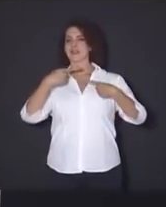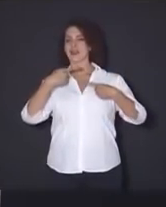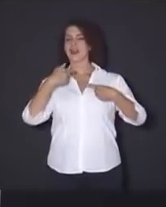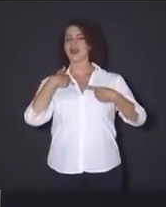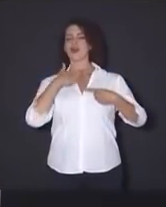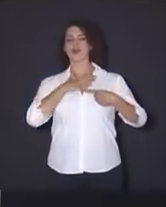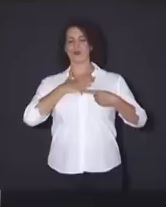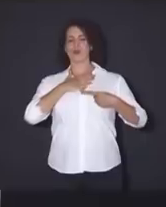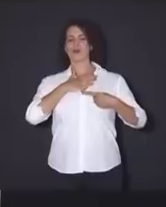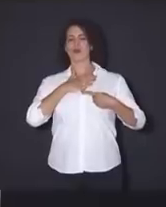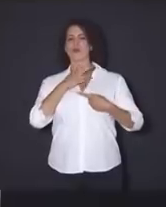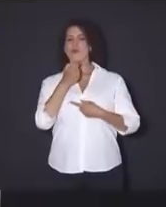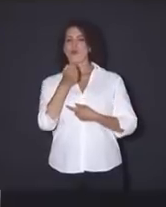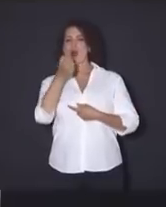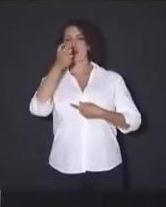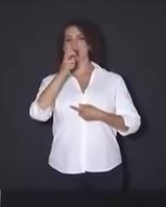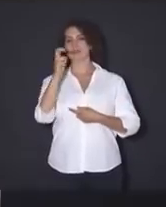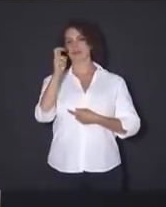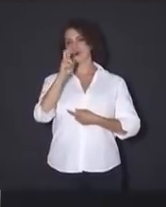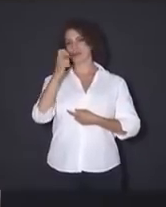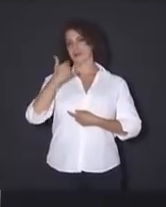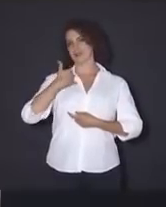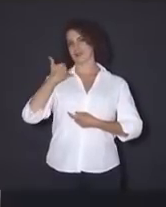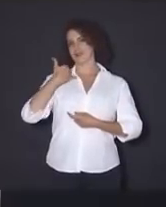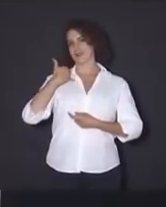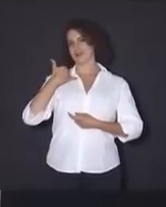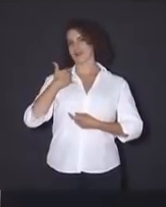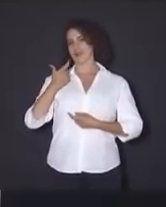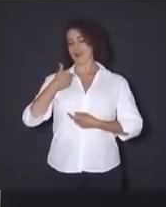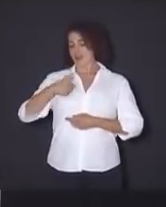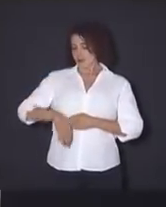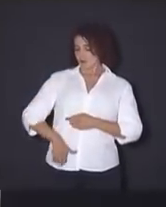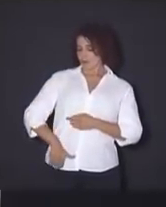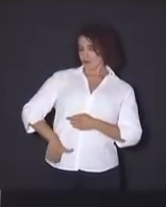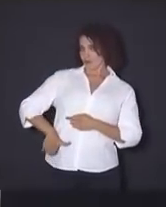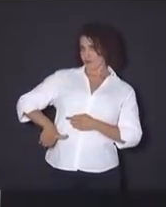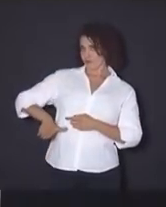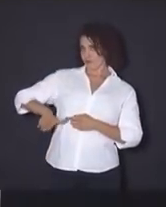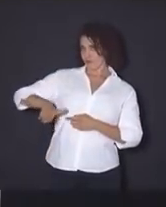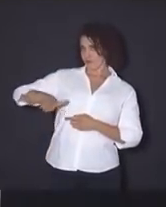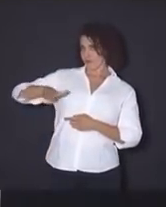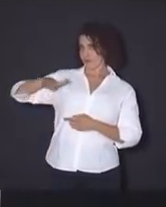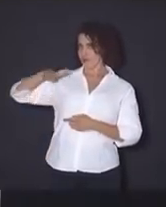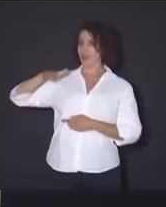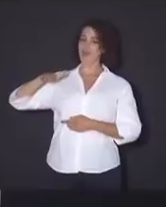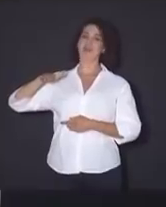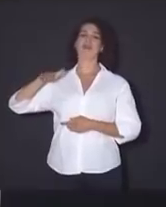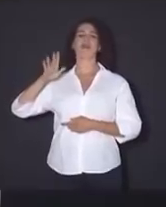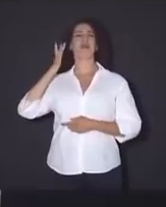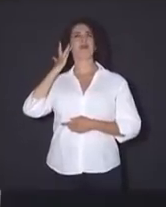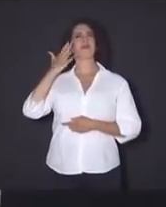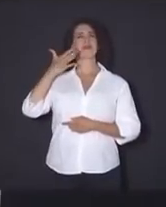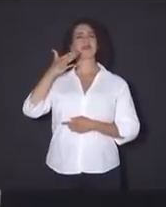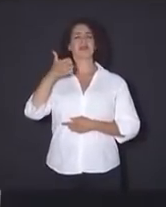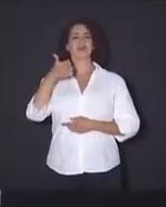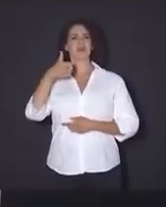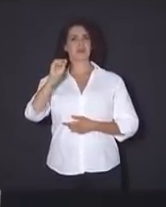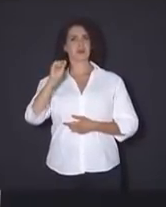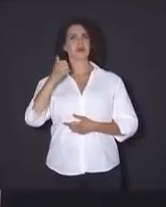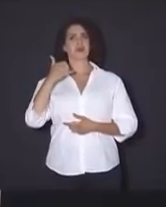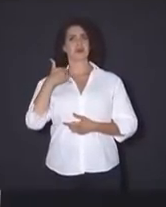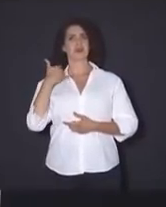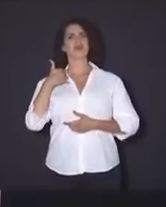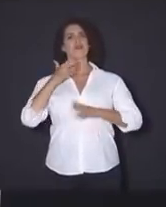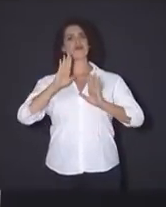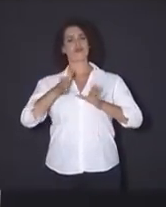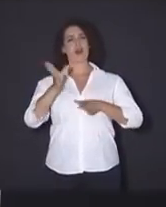filho por fazer 55 anos eu desde que eu me entendo como gente diz que isso é da minha época acho que desde os 18 anos também envolvido na política